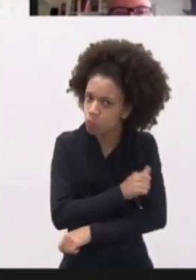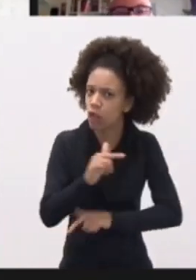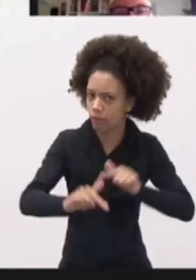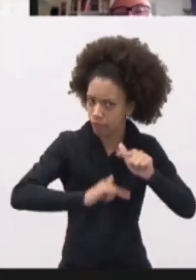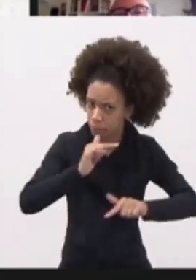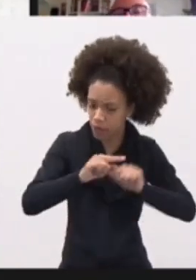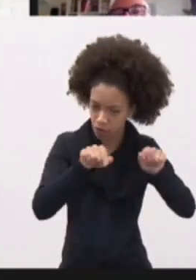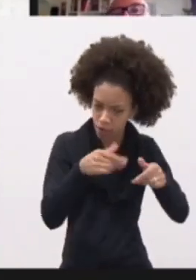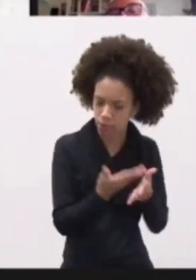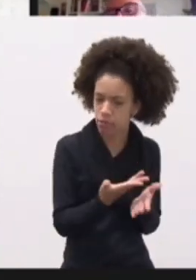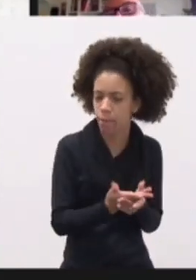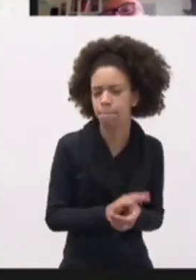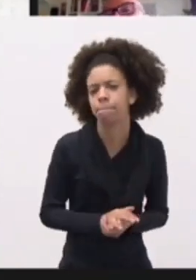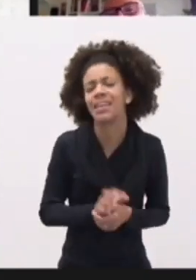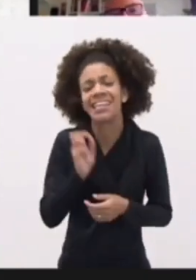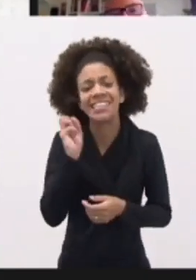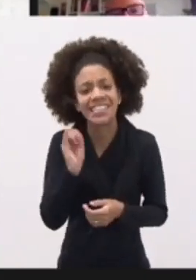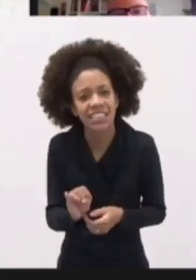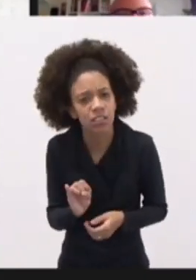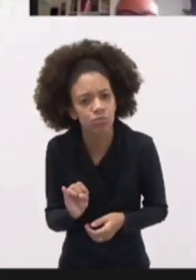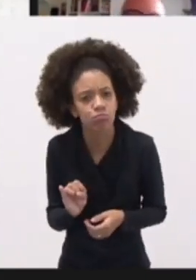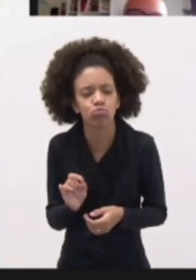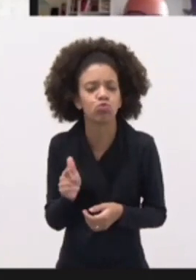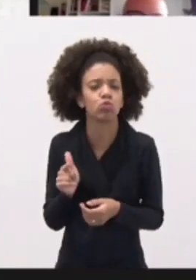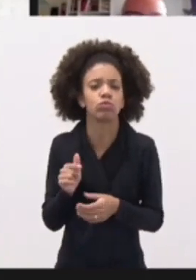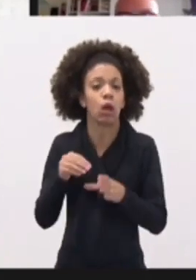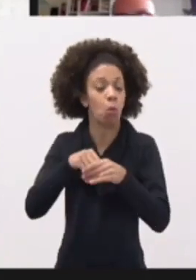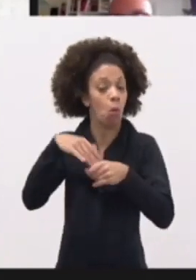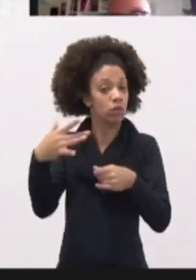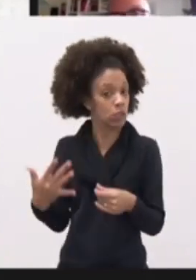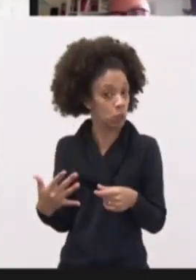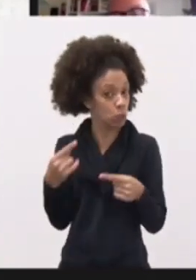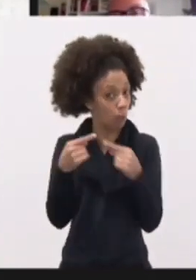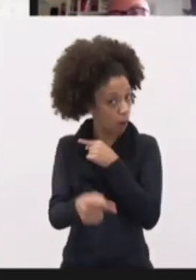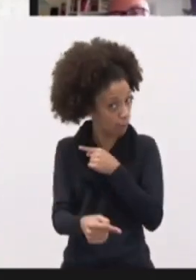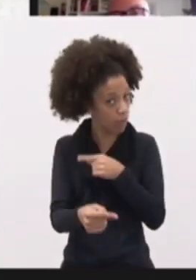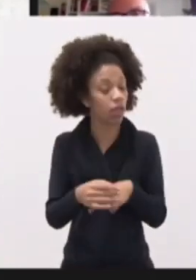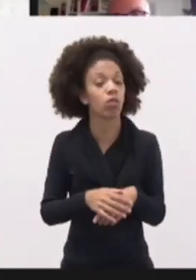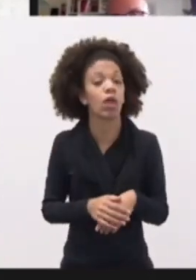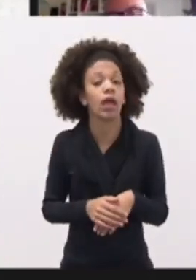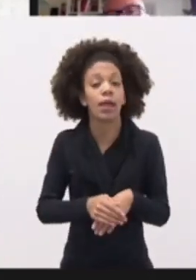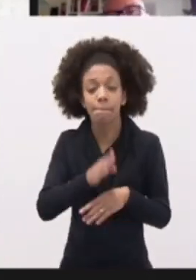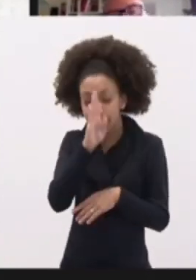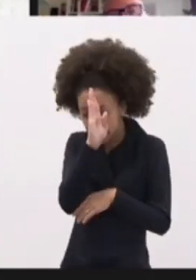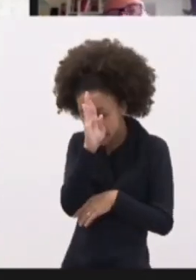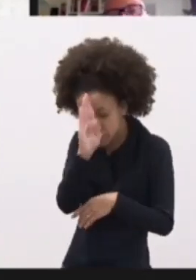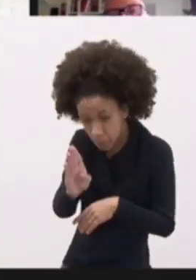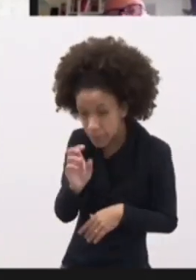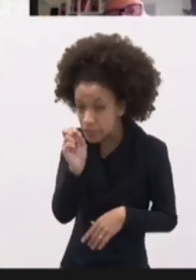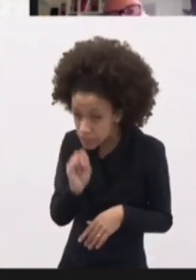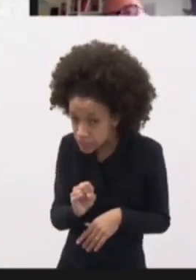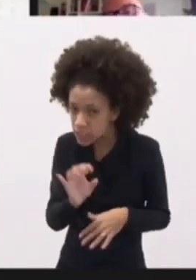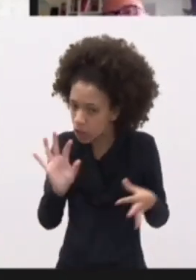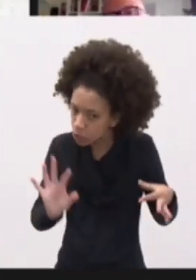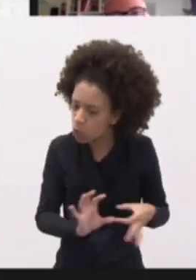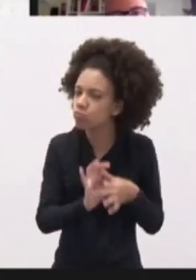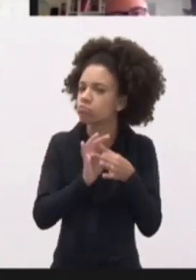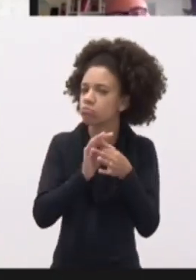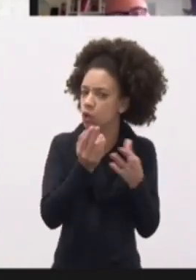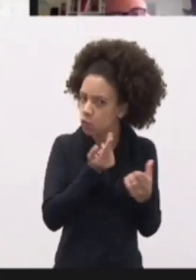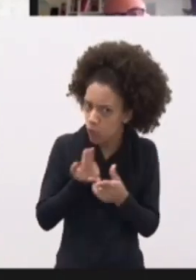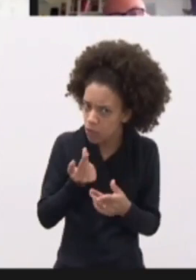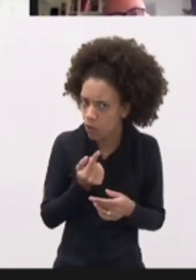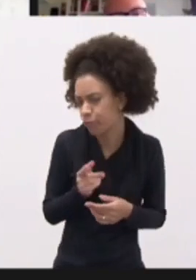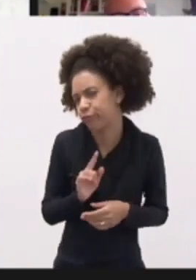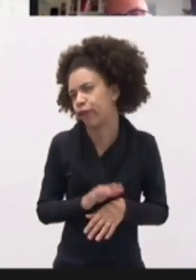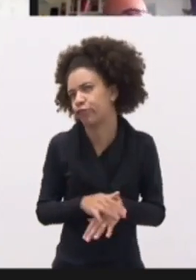né? Se não tem nenhum conteúdo inapropriado lá dentro, e principalmente se faz sentido com o que ela está trabalhando, né? Ela não vai colocar,